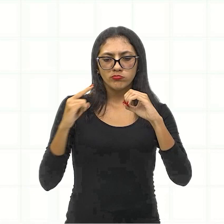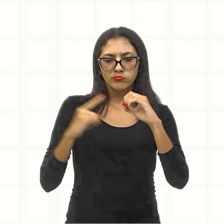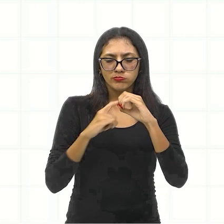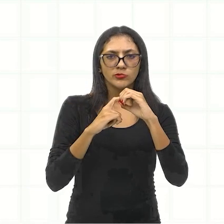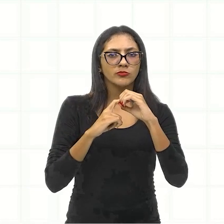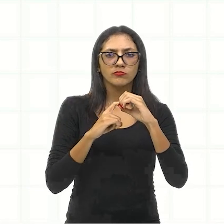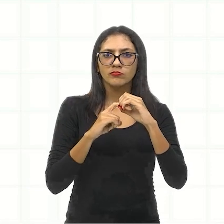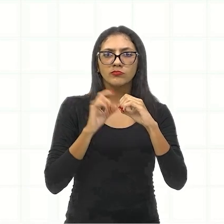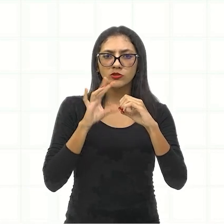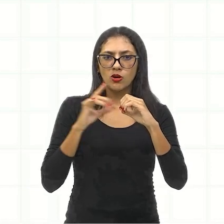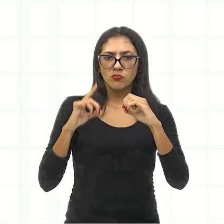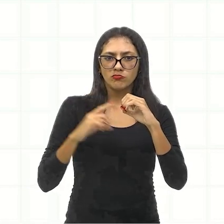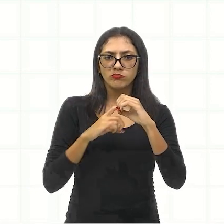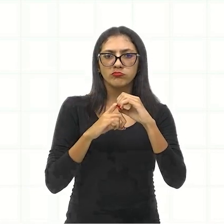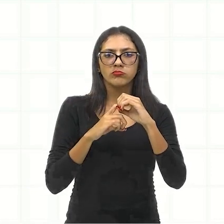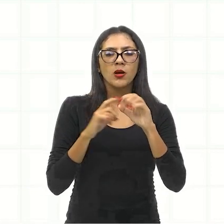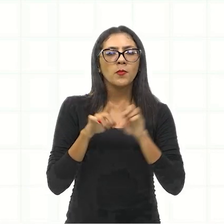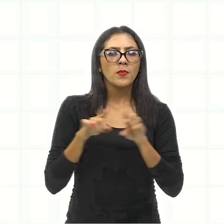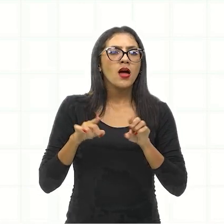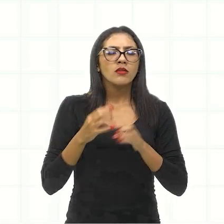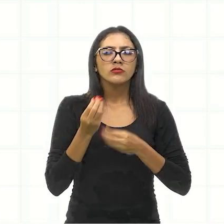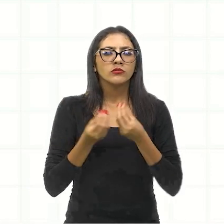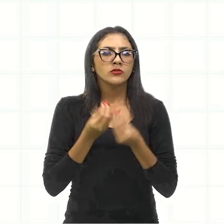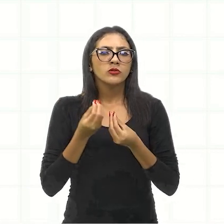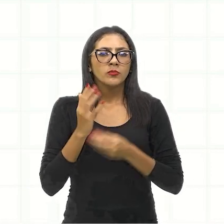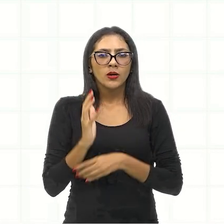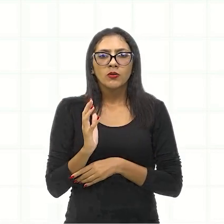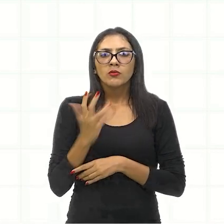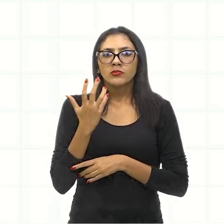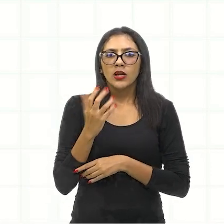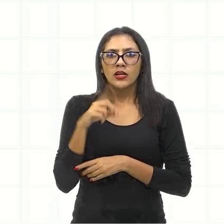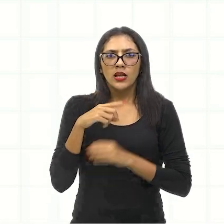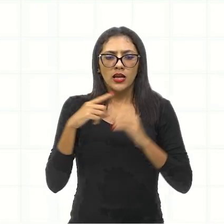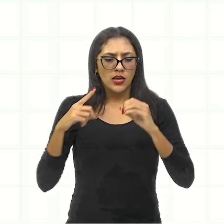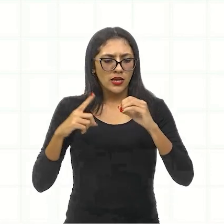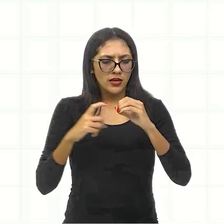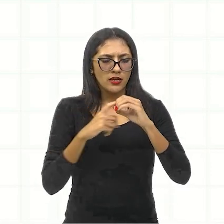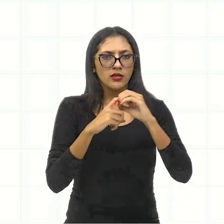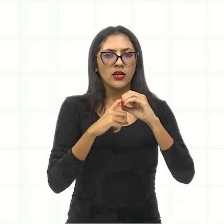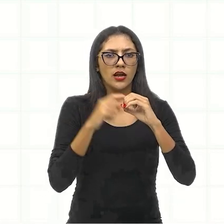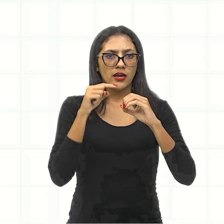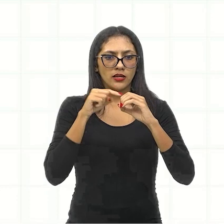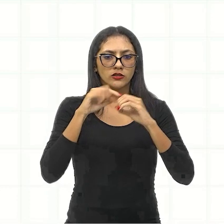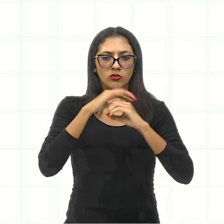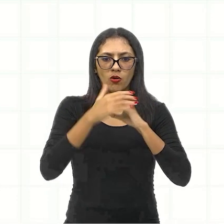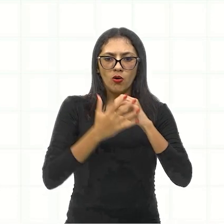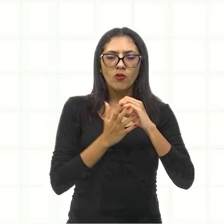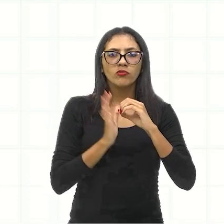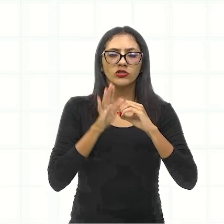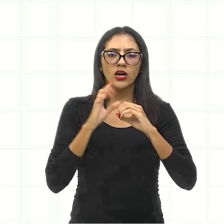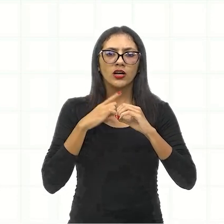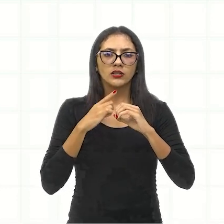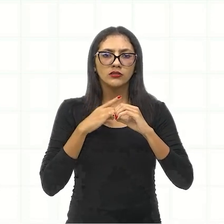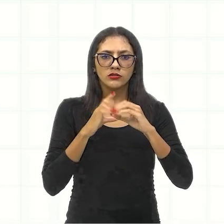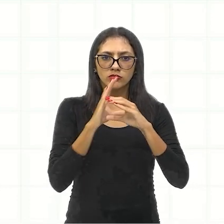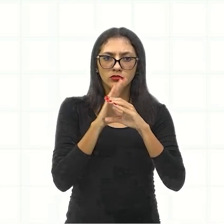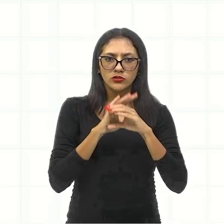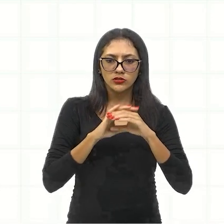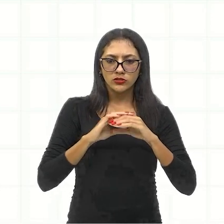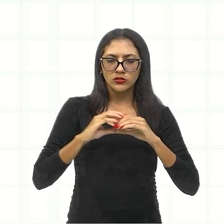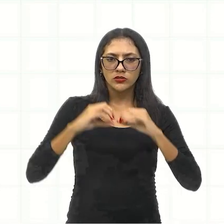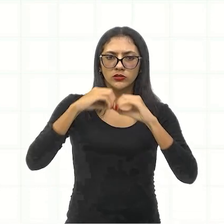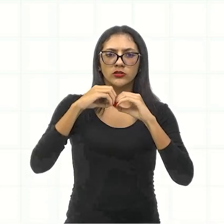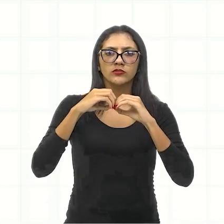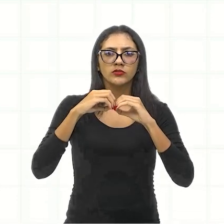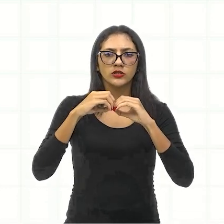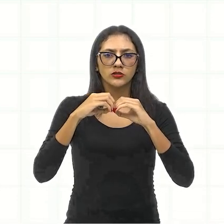espermatozoide, certo? Só que o que vai acontecer? Esse óvulo aí, ó, depois de fecundado, né, ele vai se dividir